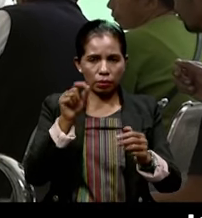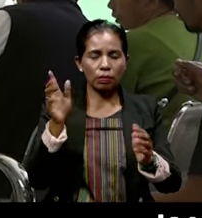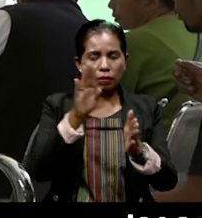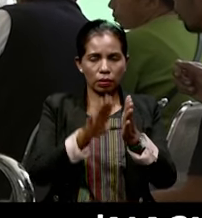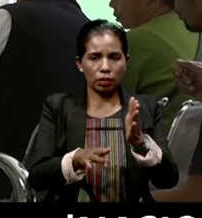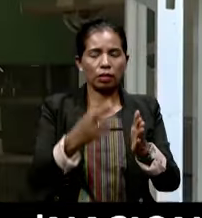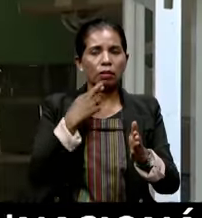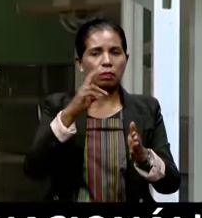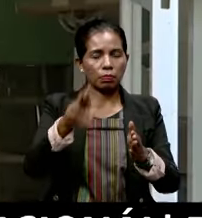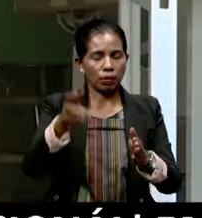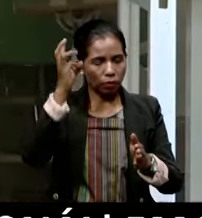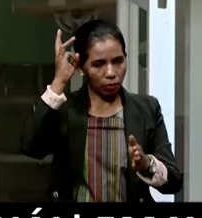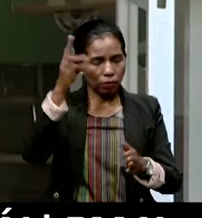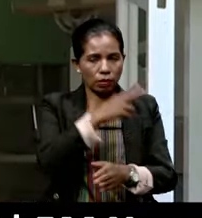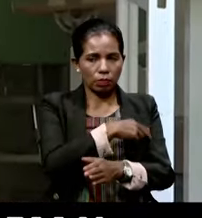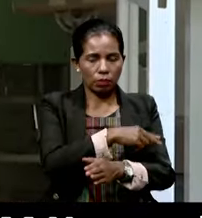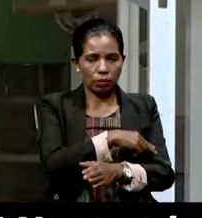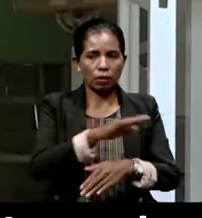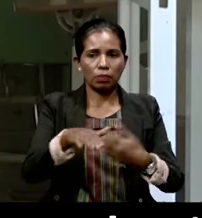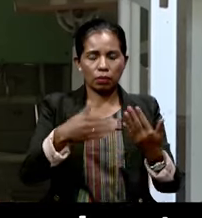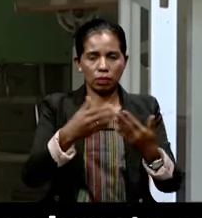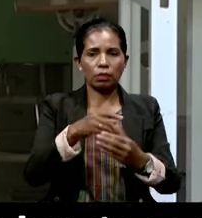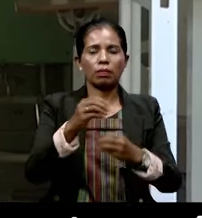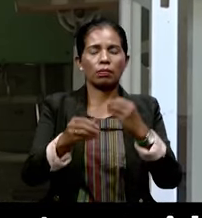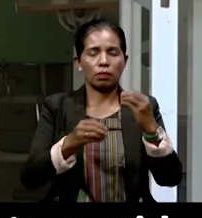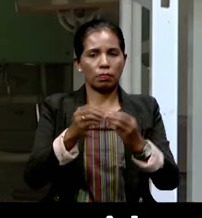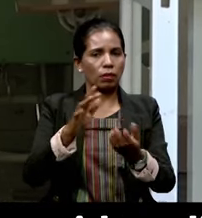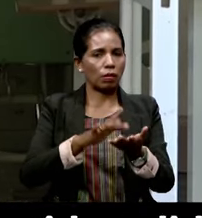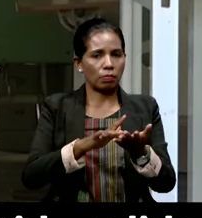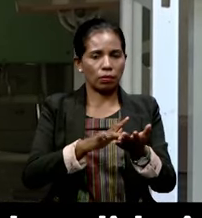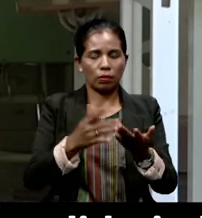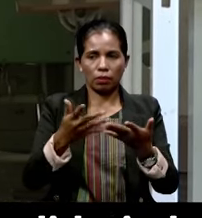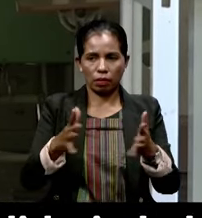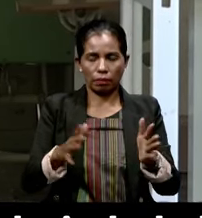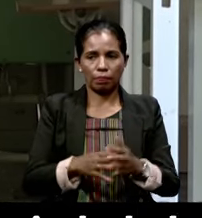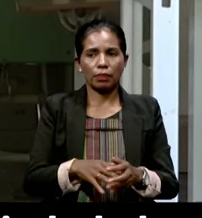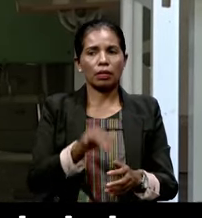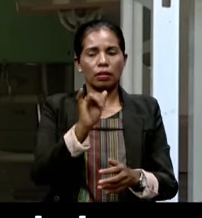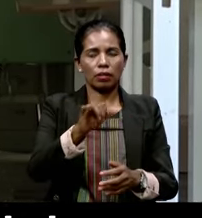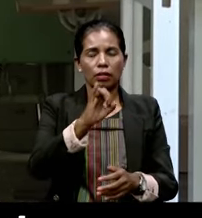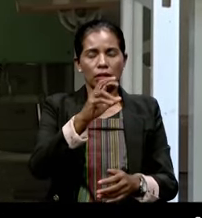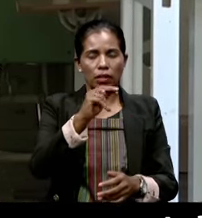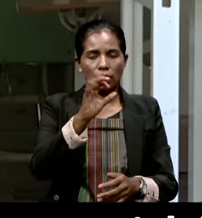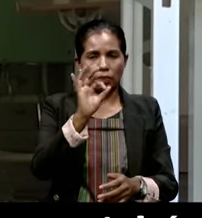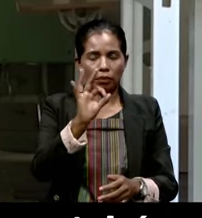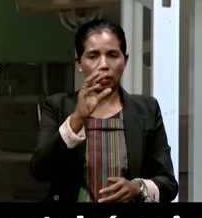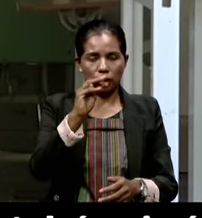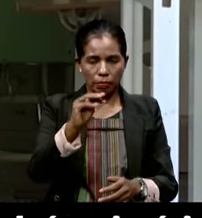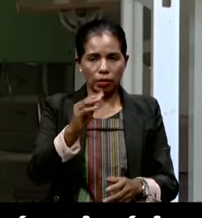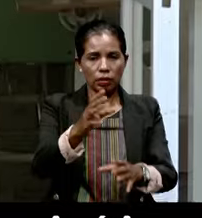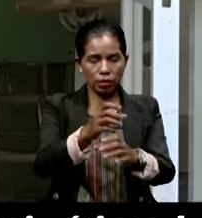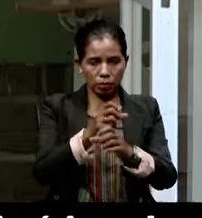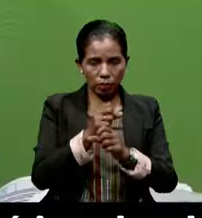responde preocupação facilidade saúde sirania konaba aimoruk. Sei ko ohin INFPM simutan item